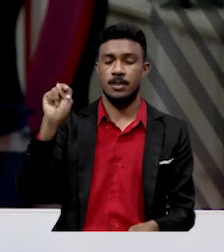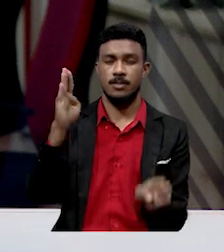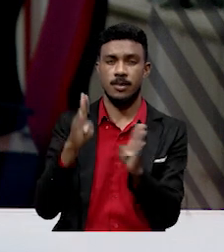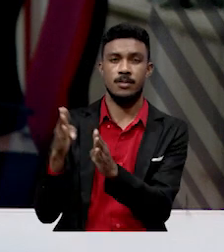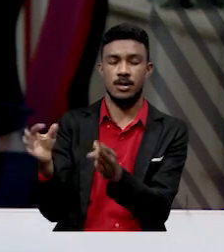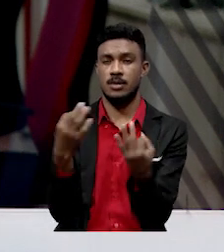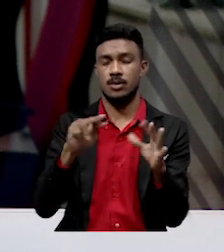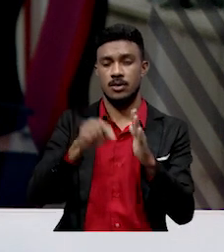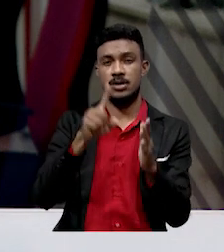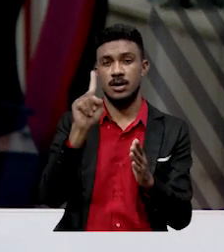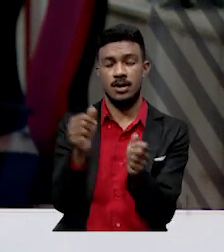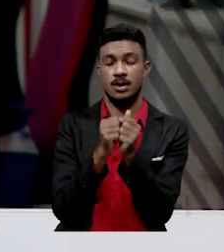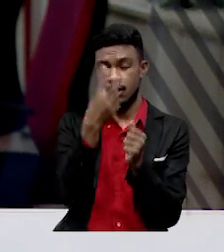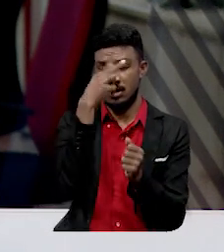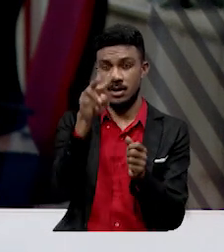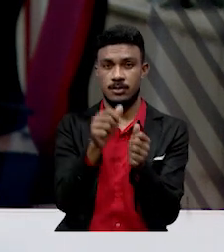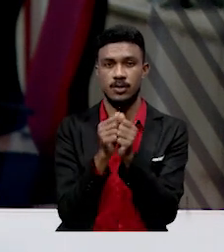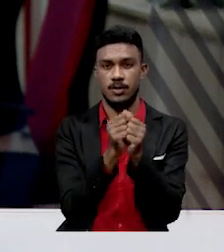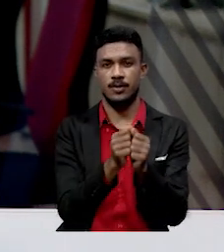tua irmã e te acompanha muito.